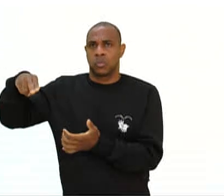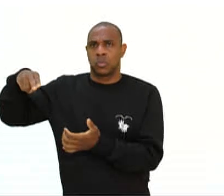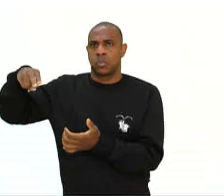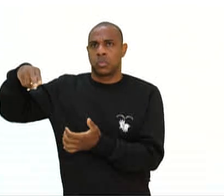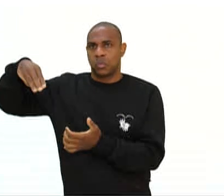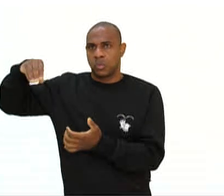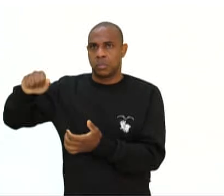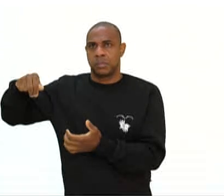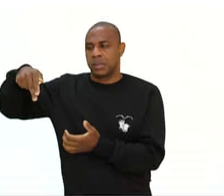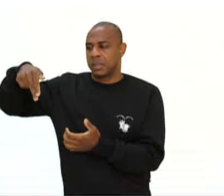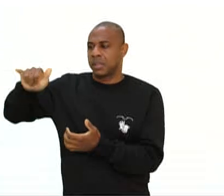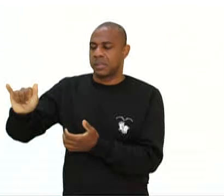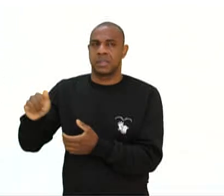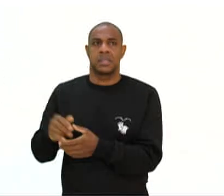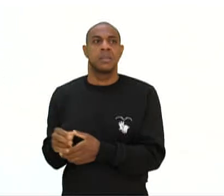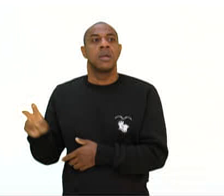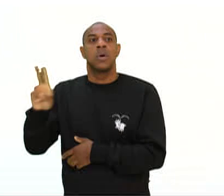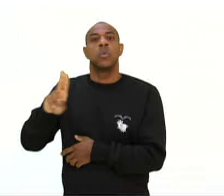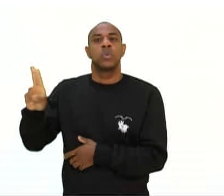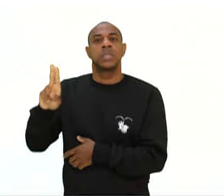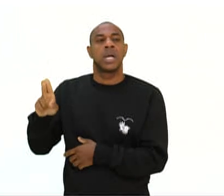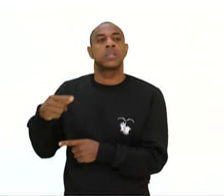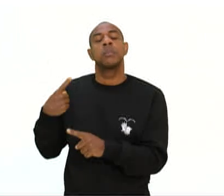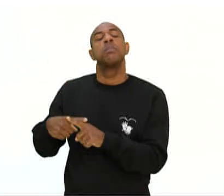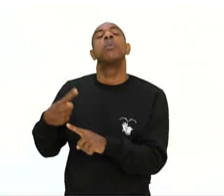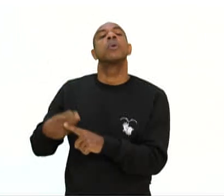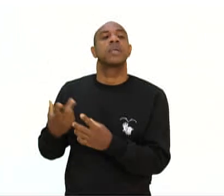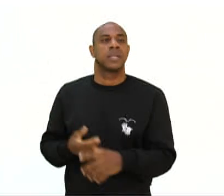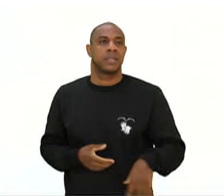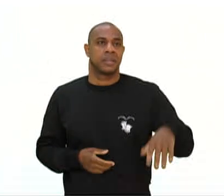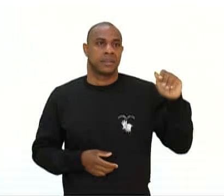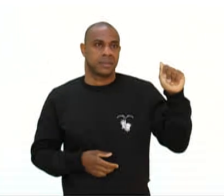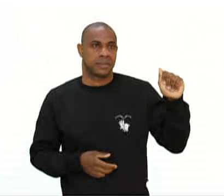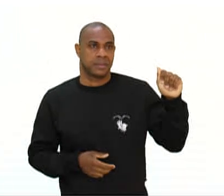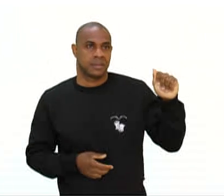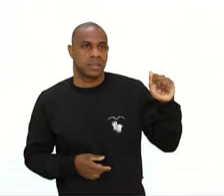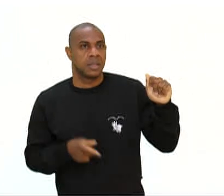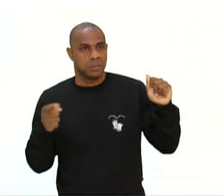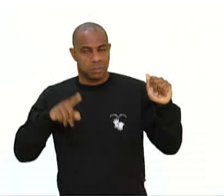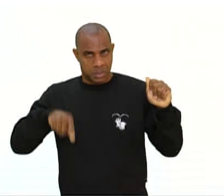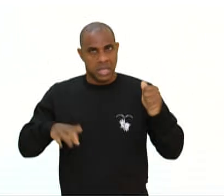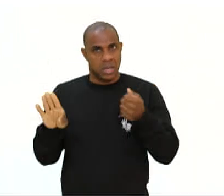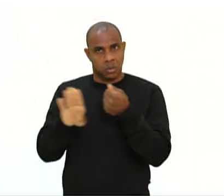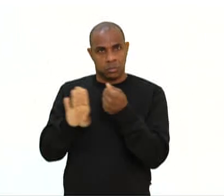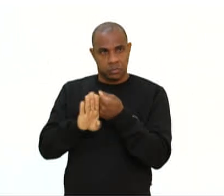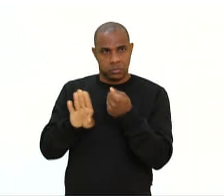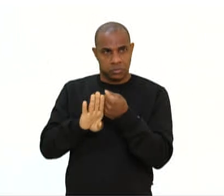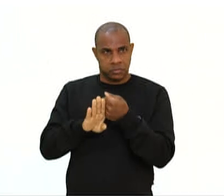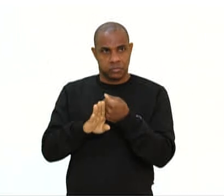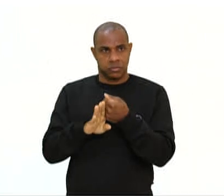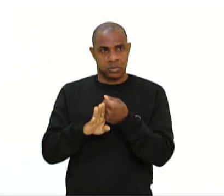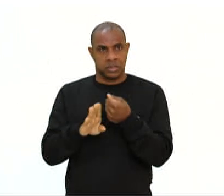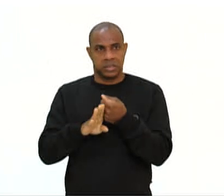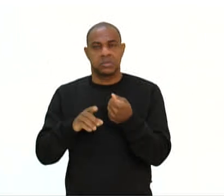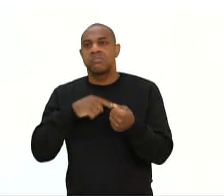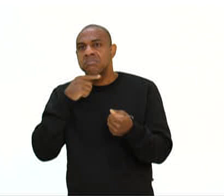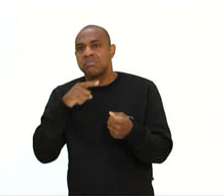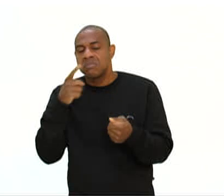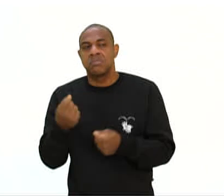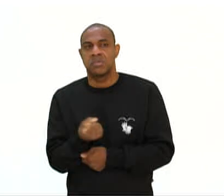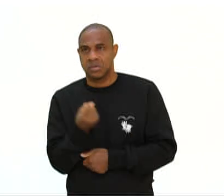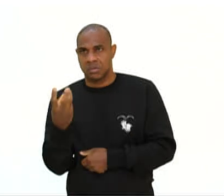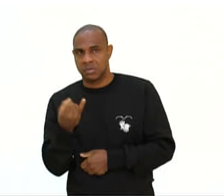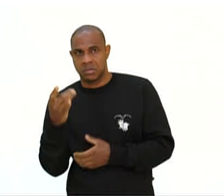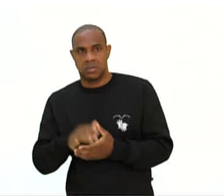está sendo usado devido à palavra ideas ser substantivo incontável ou a